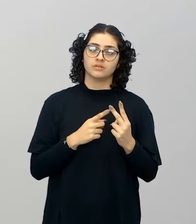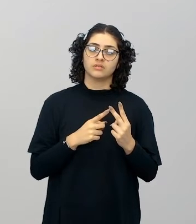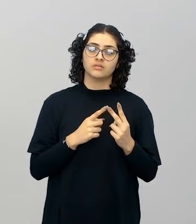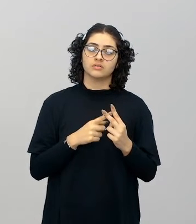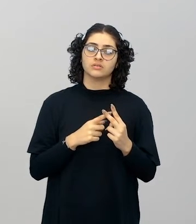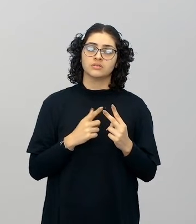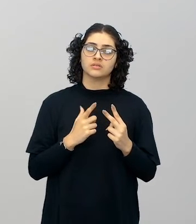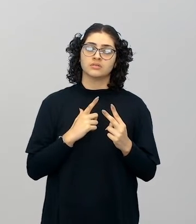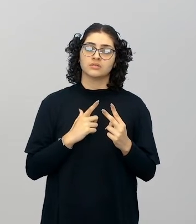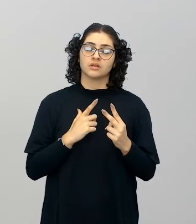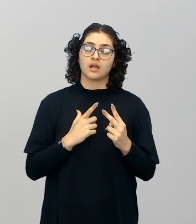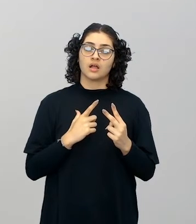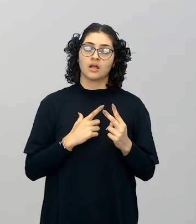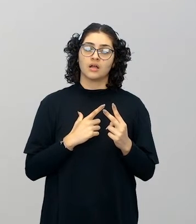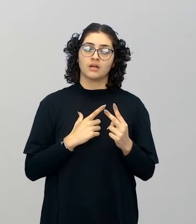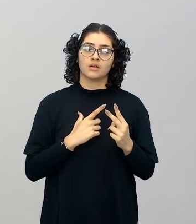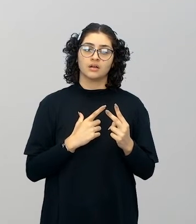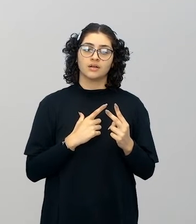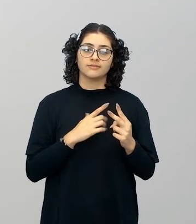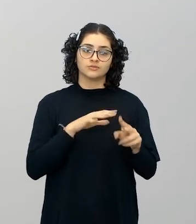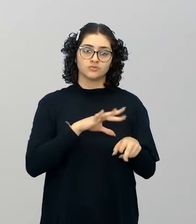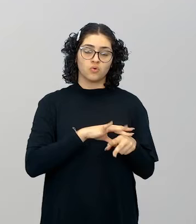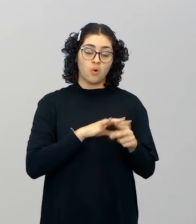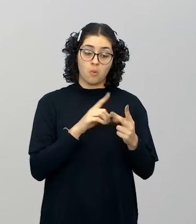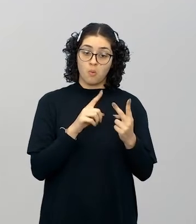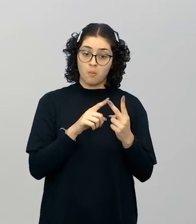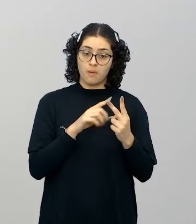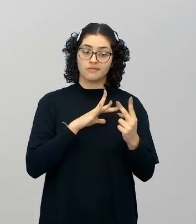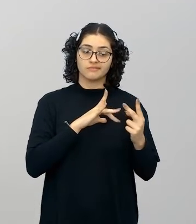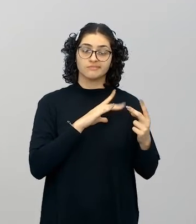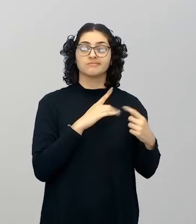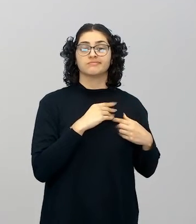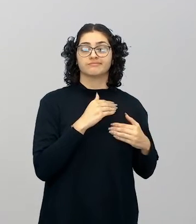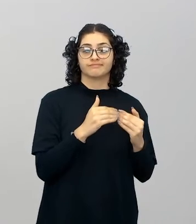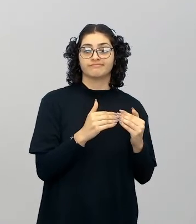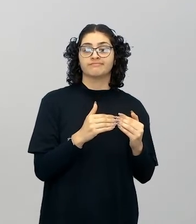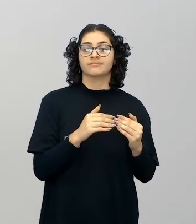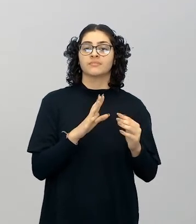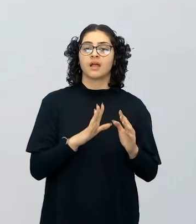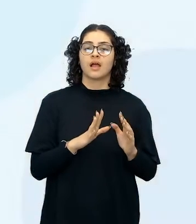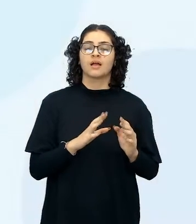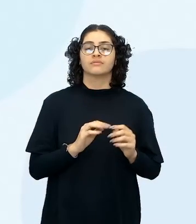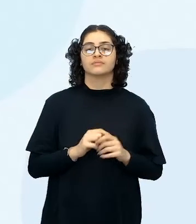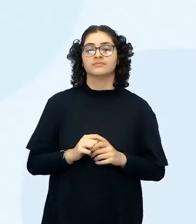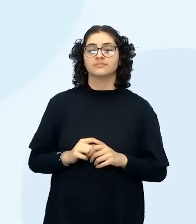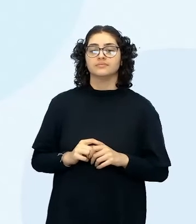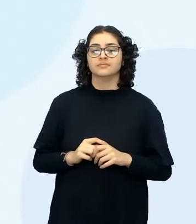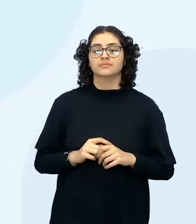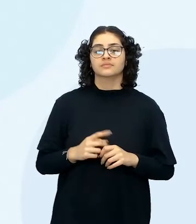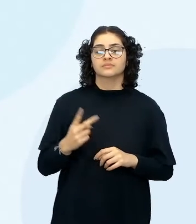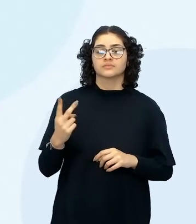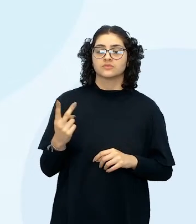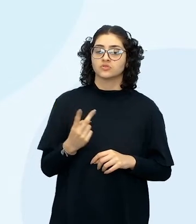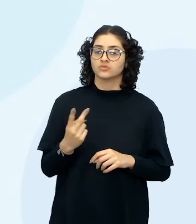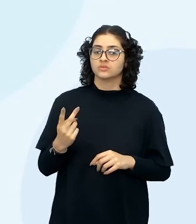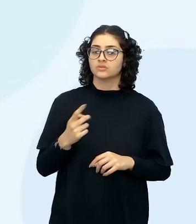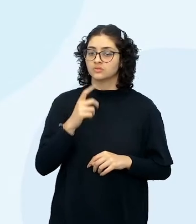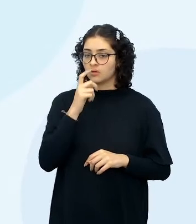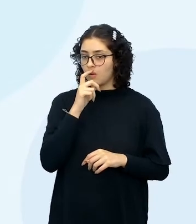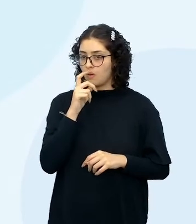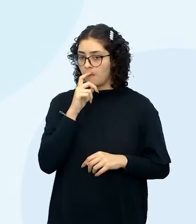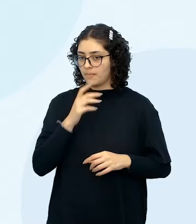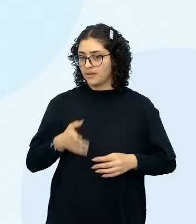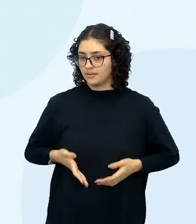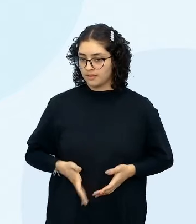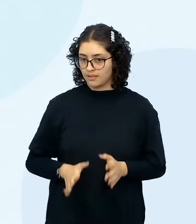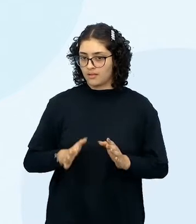apresentar o fator traço, né, a ser portadora da hemofilia. Mas, nesse caso aqui, os 2 homens que